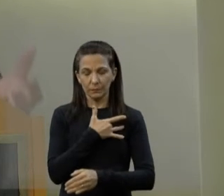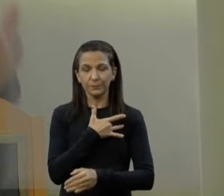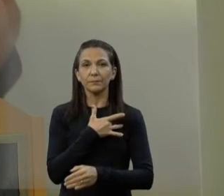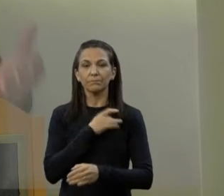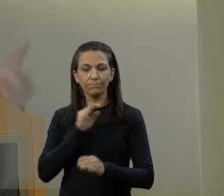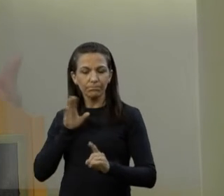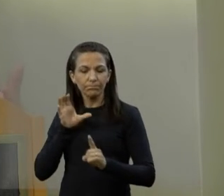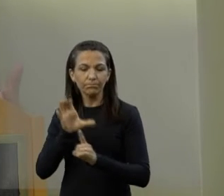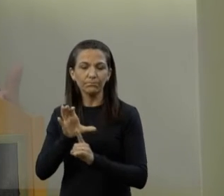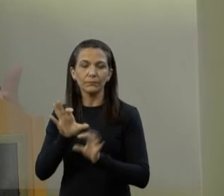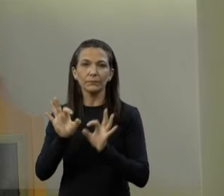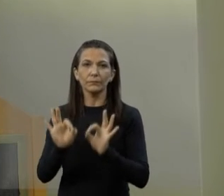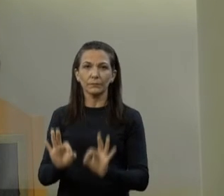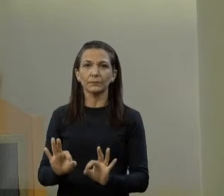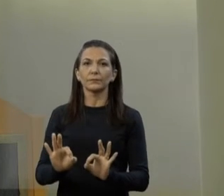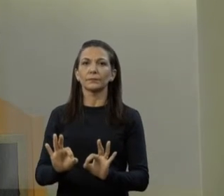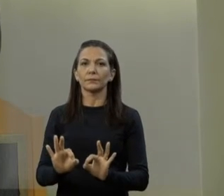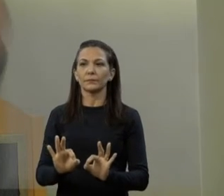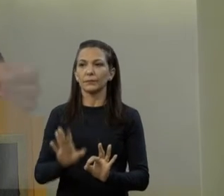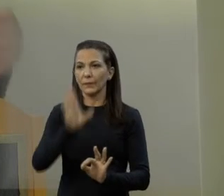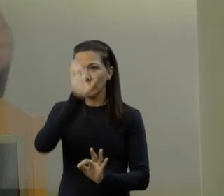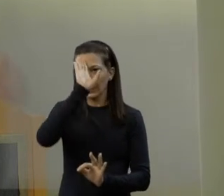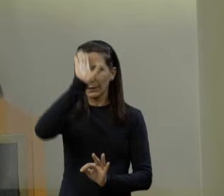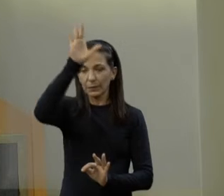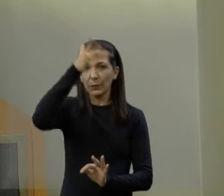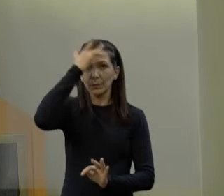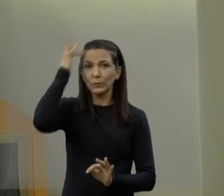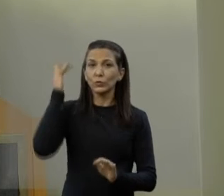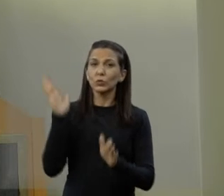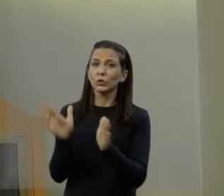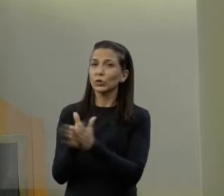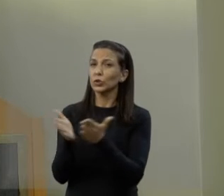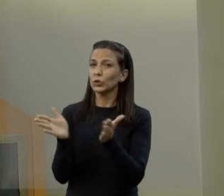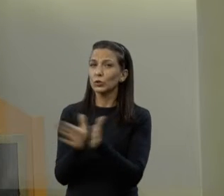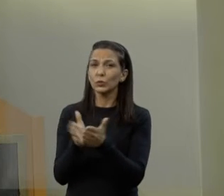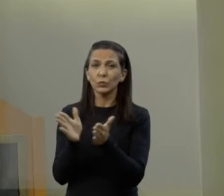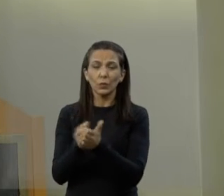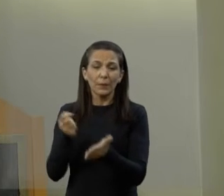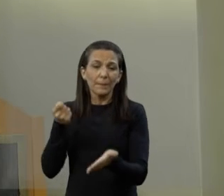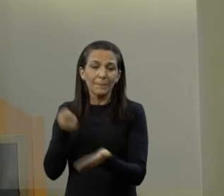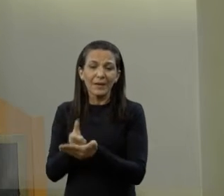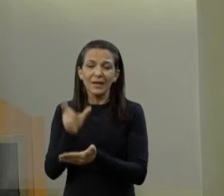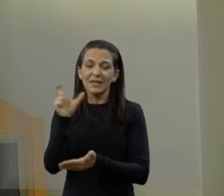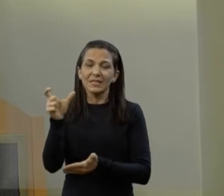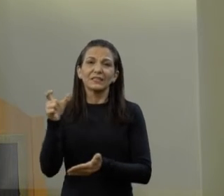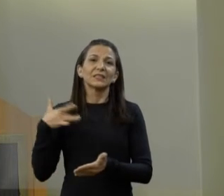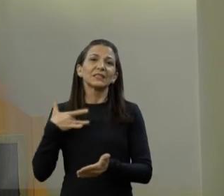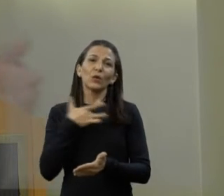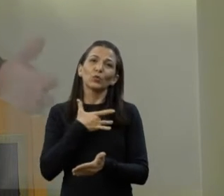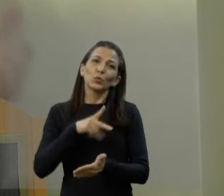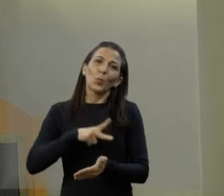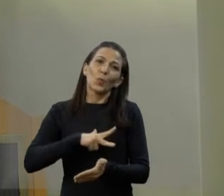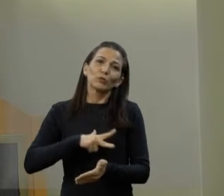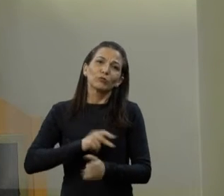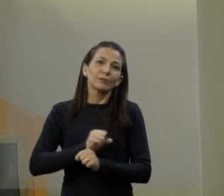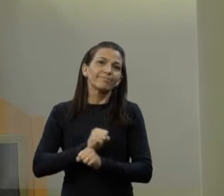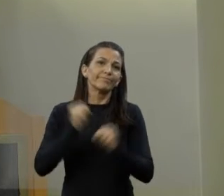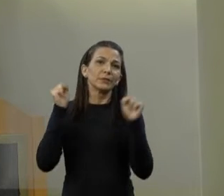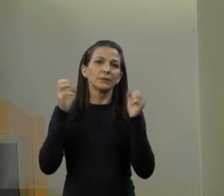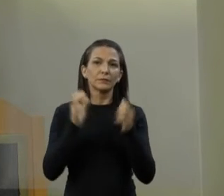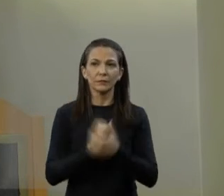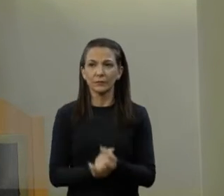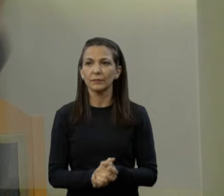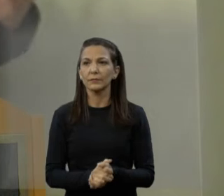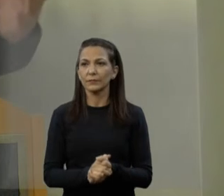já atinge todos Principalmente as pessoas mais pobres que não podem pagar um plano de saúde Então hoje eu saio de